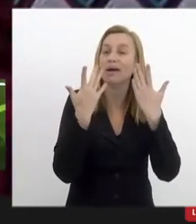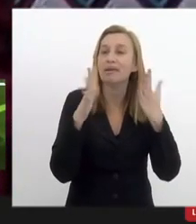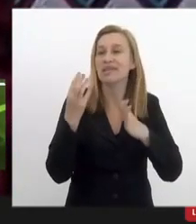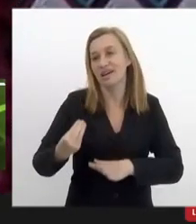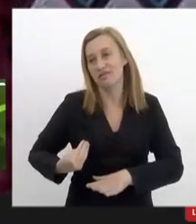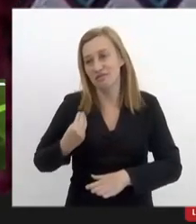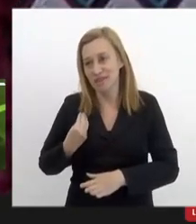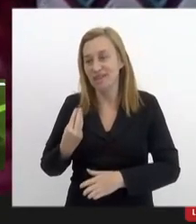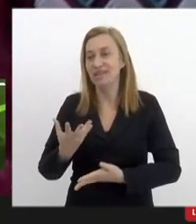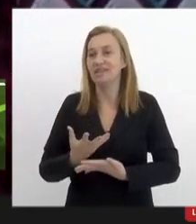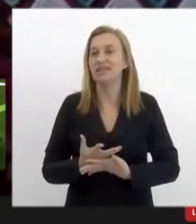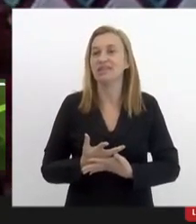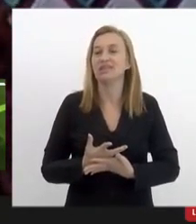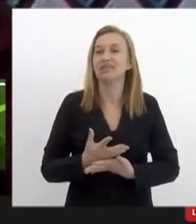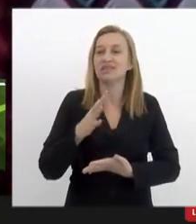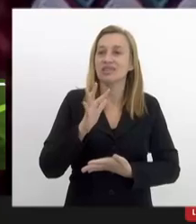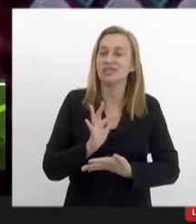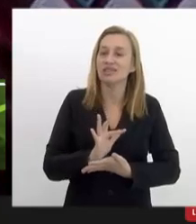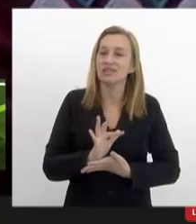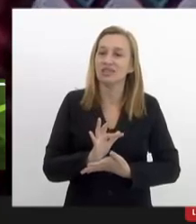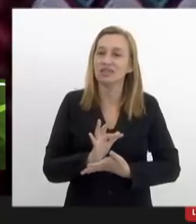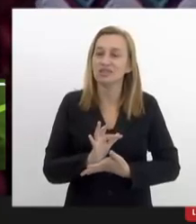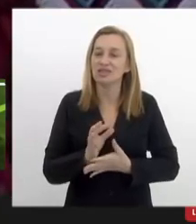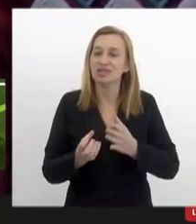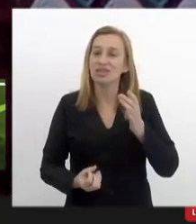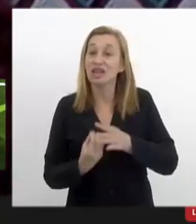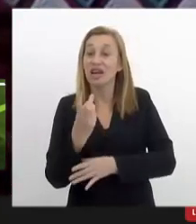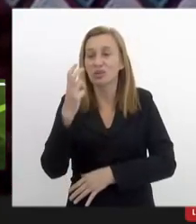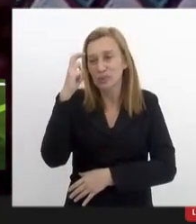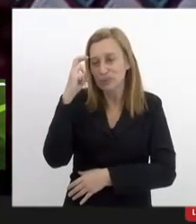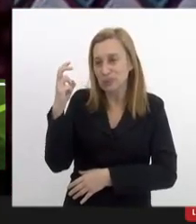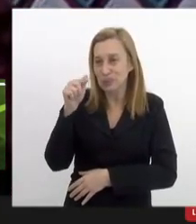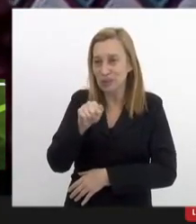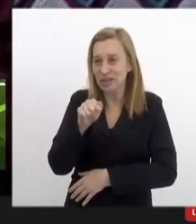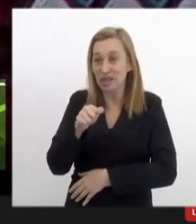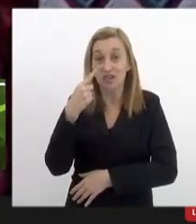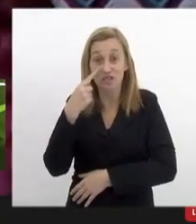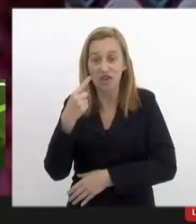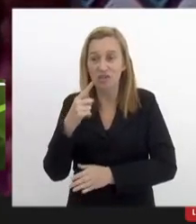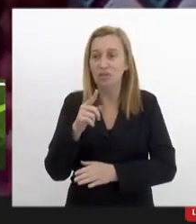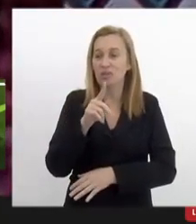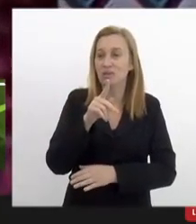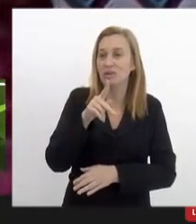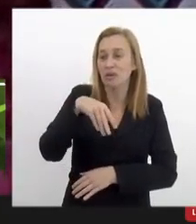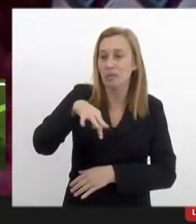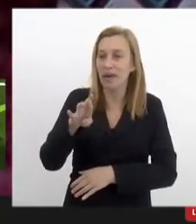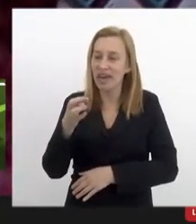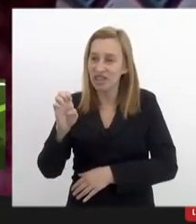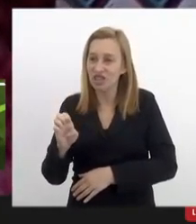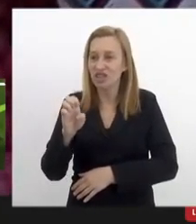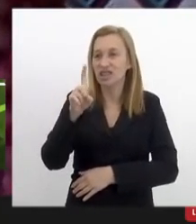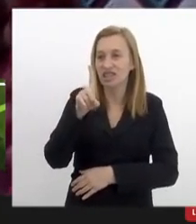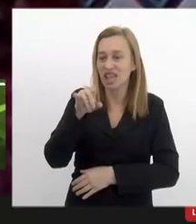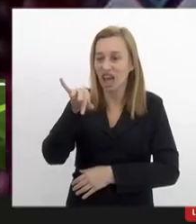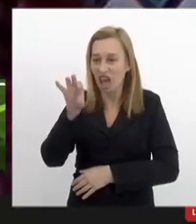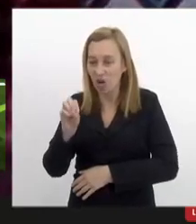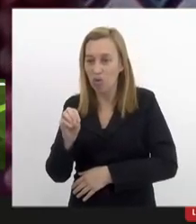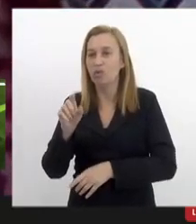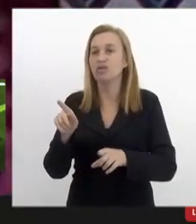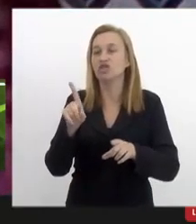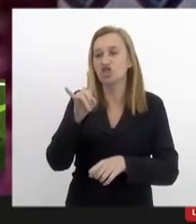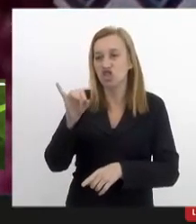presença dos fazedores e fazedoras de cultura. Vejo aqui Mestre Dengo, vejo Dione